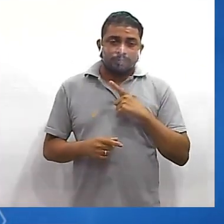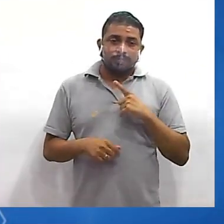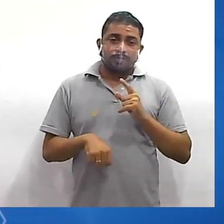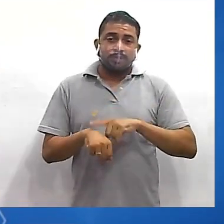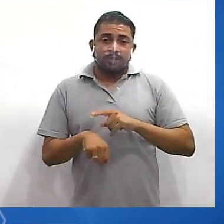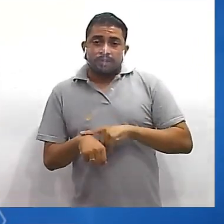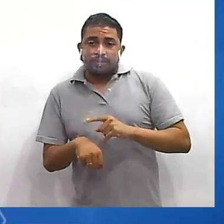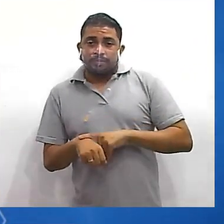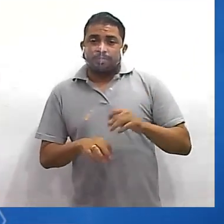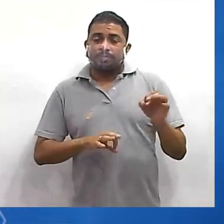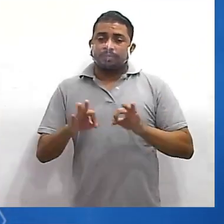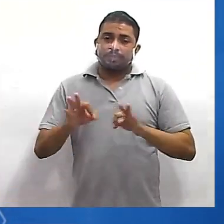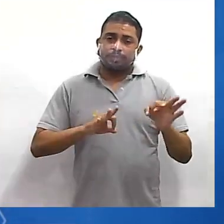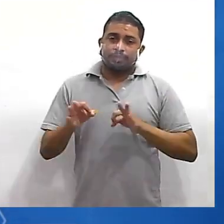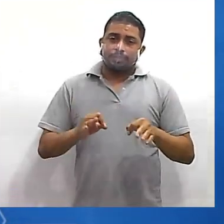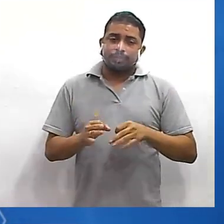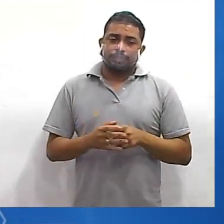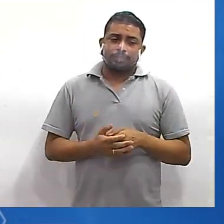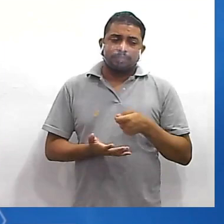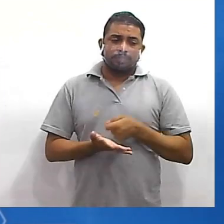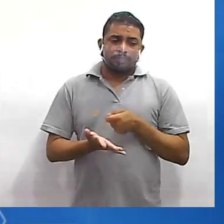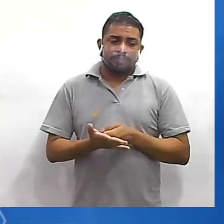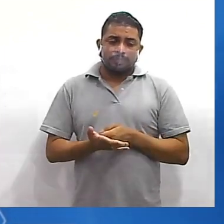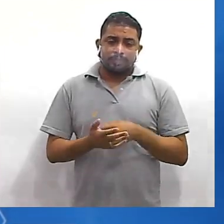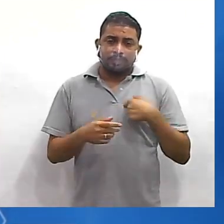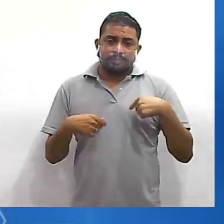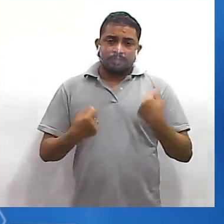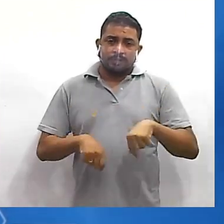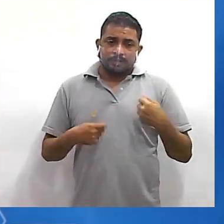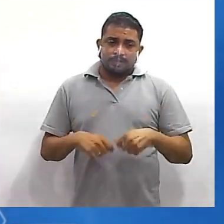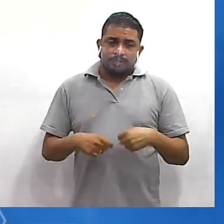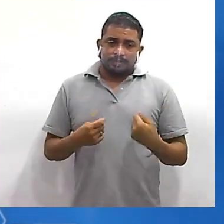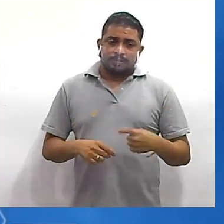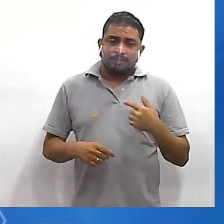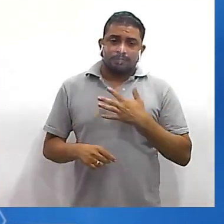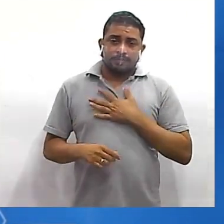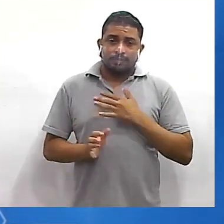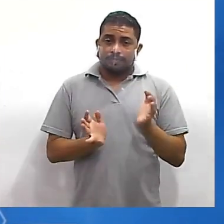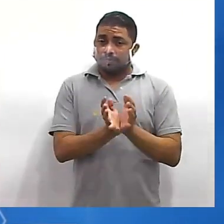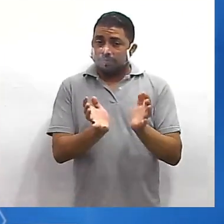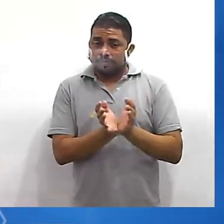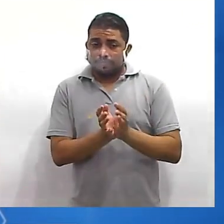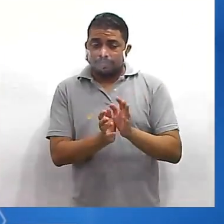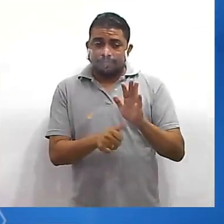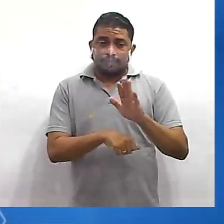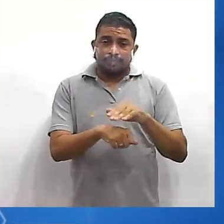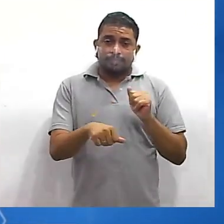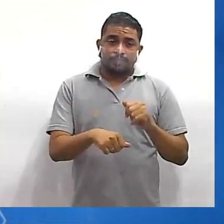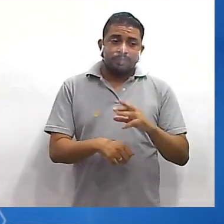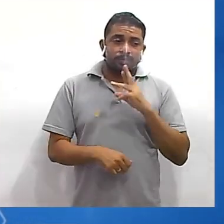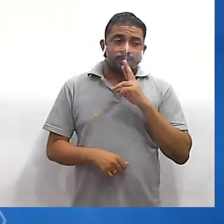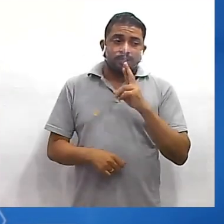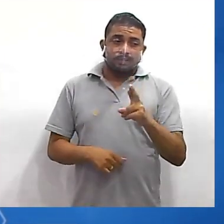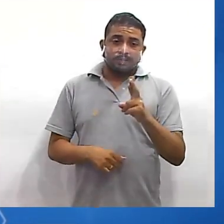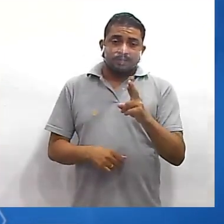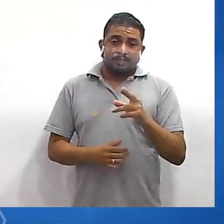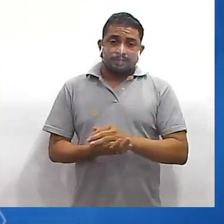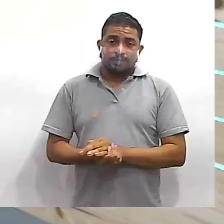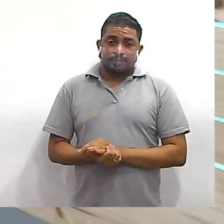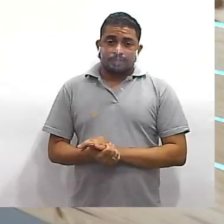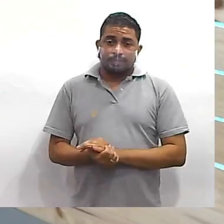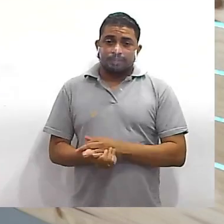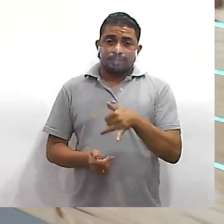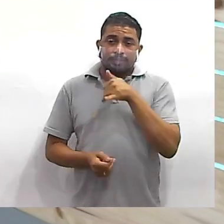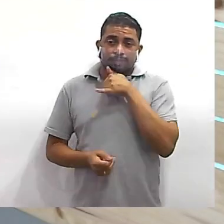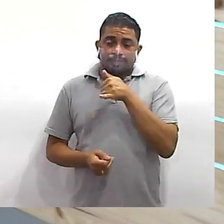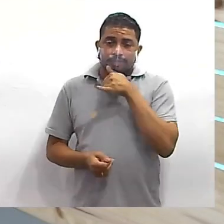um planejamento para ser cumprido, eu preciso trazer minha equipe para chamar aquele resultado, né? Isso, um bom exemplo é a